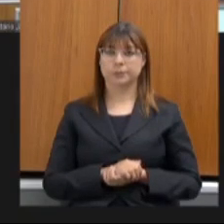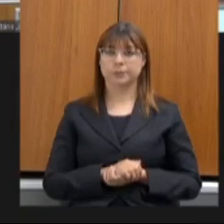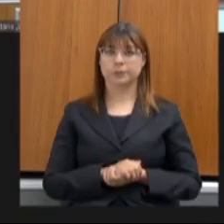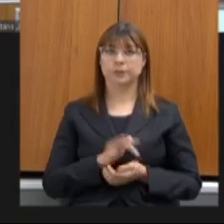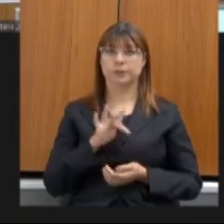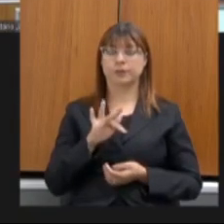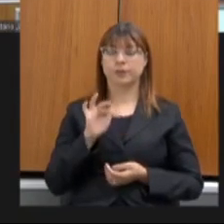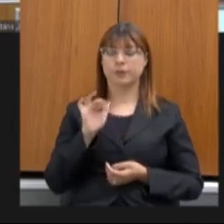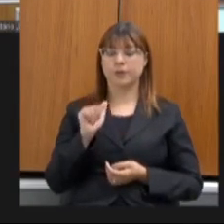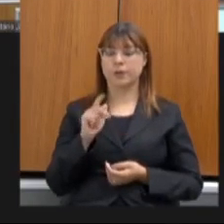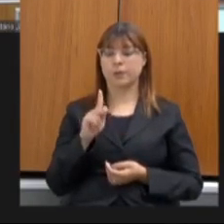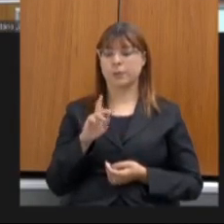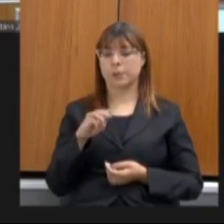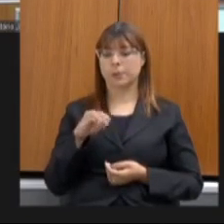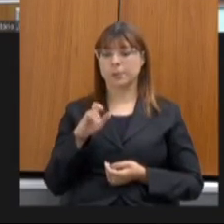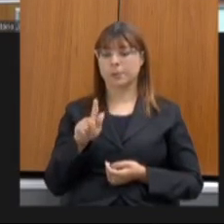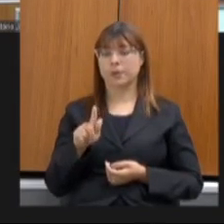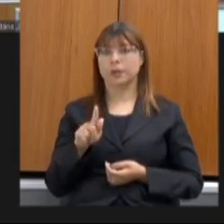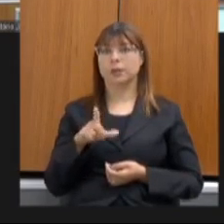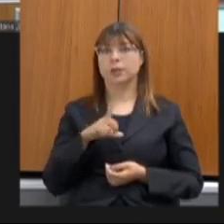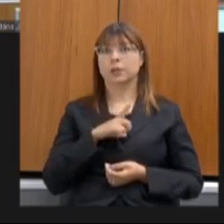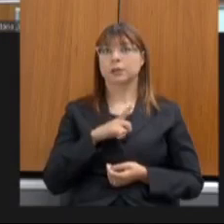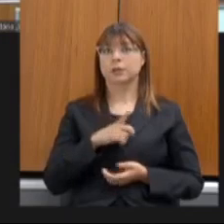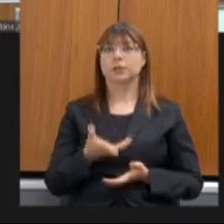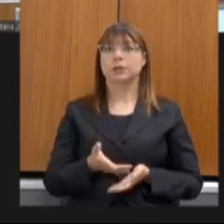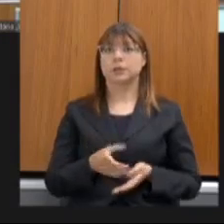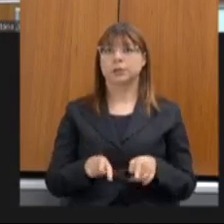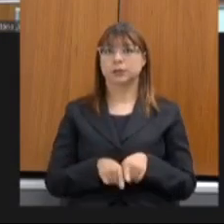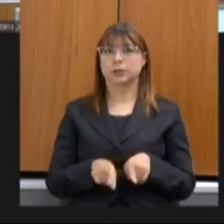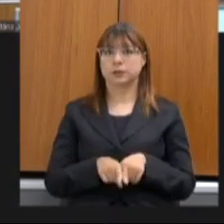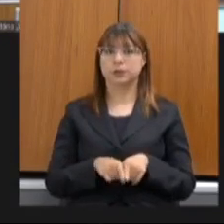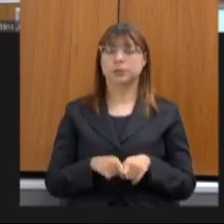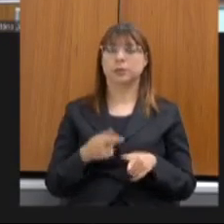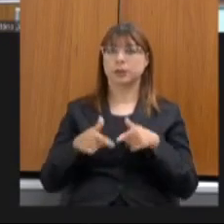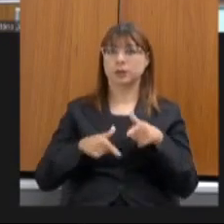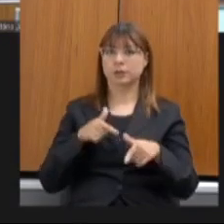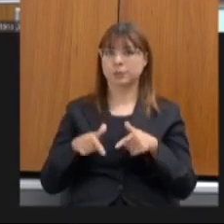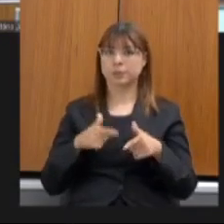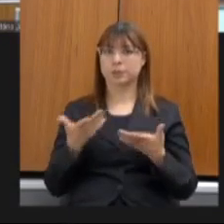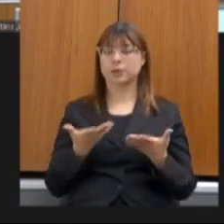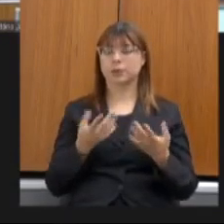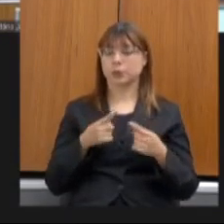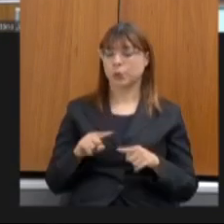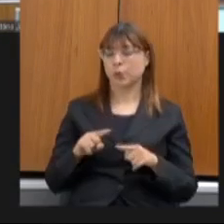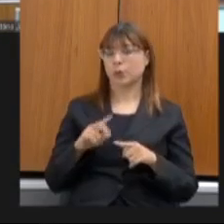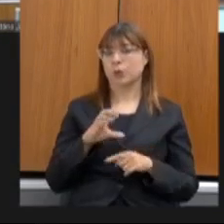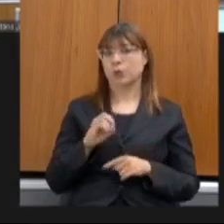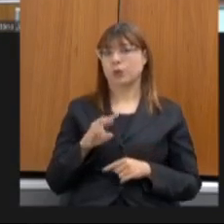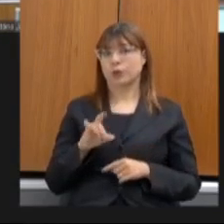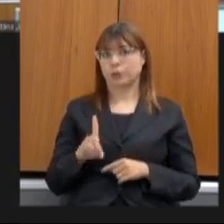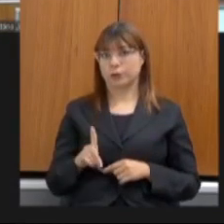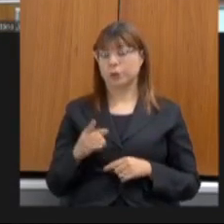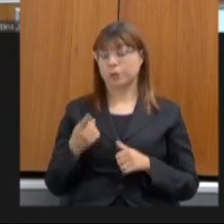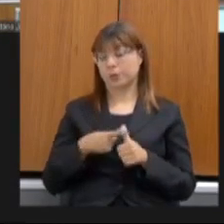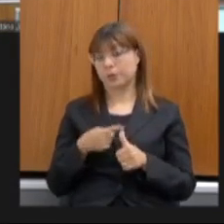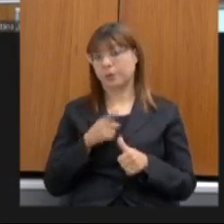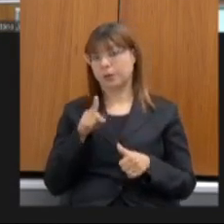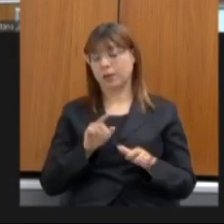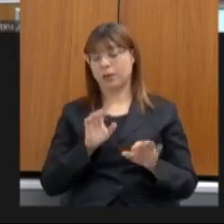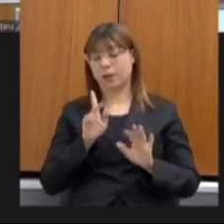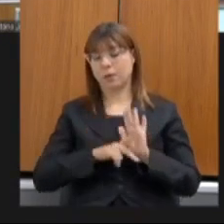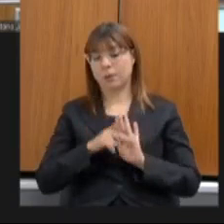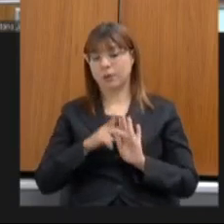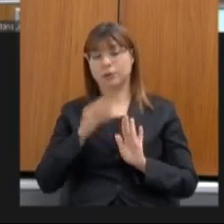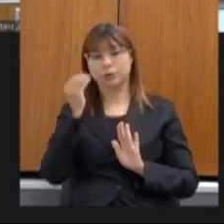é sobre a fapemig nós estamos medidas de enfrentamento ao convide primeiramente financiamento de projeto né para